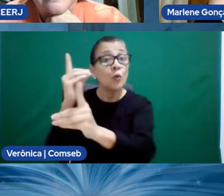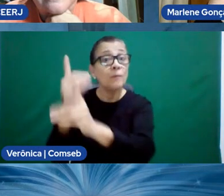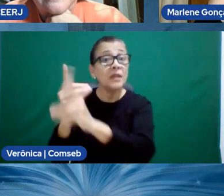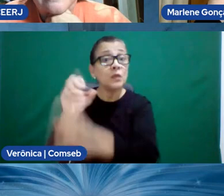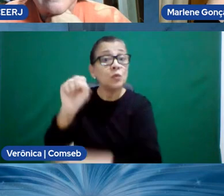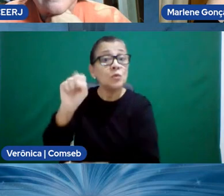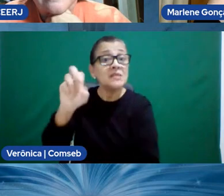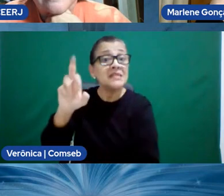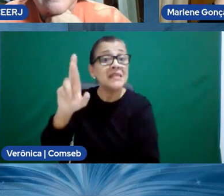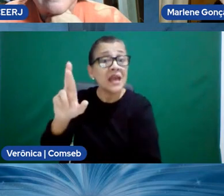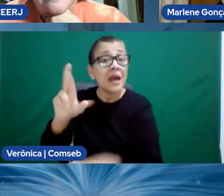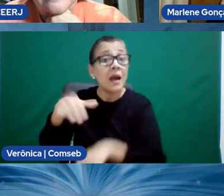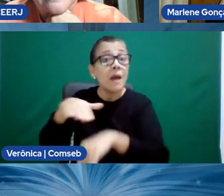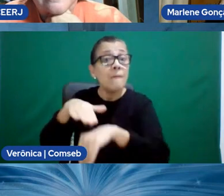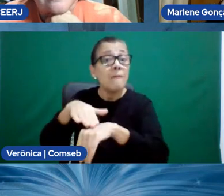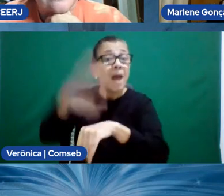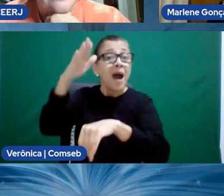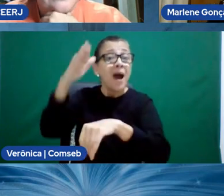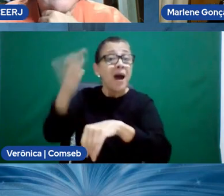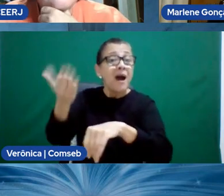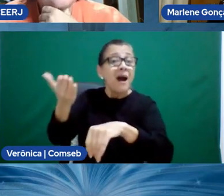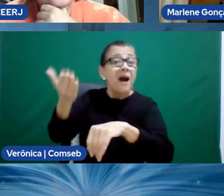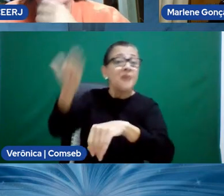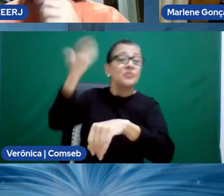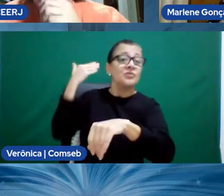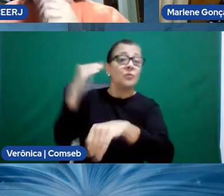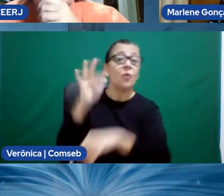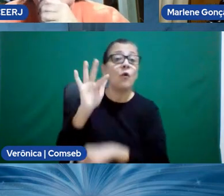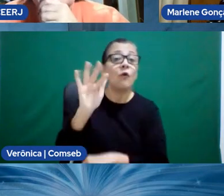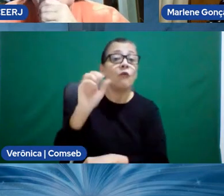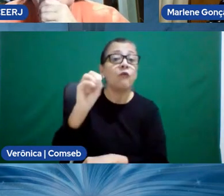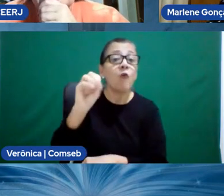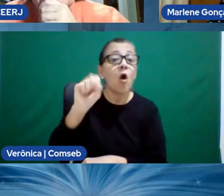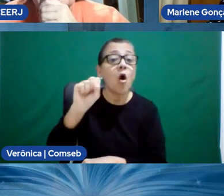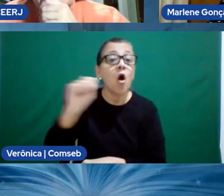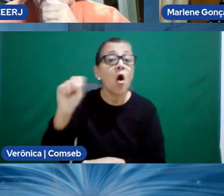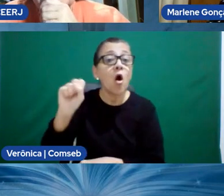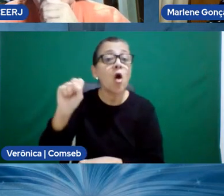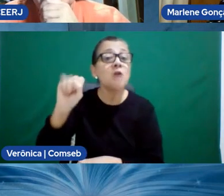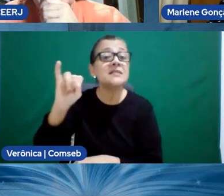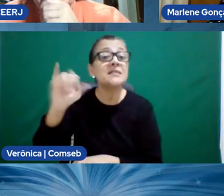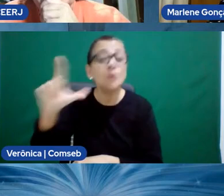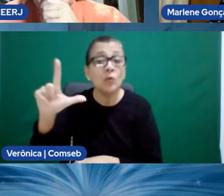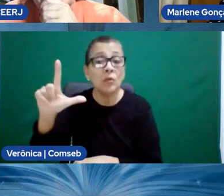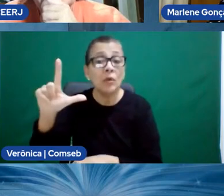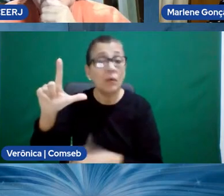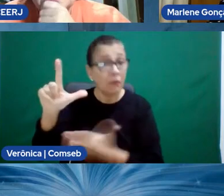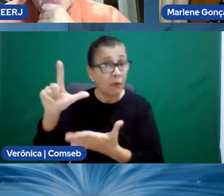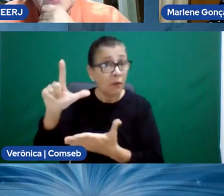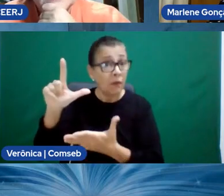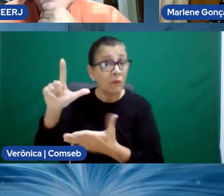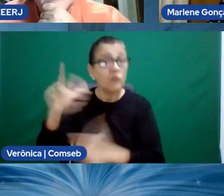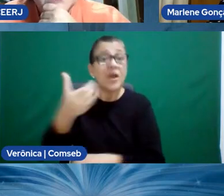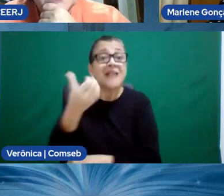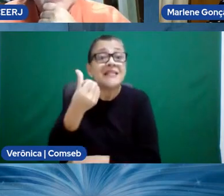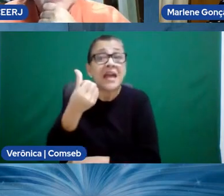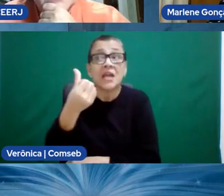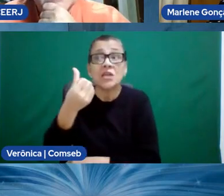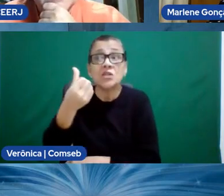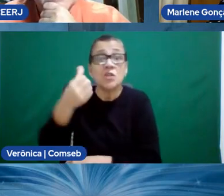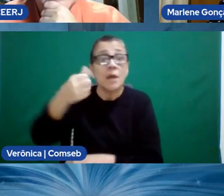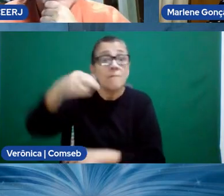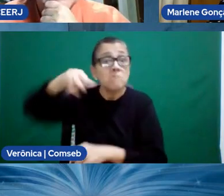Os fósseis mais antigos de algum hominídeo foi há 6 milhões e 500 mil anos atrás. Então,